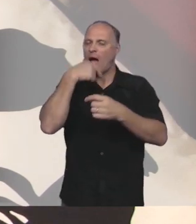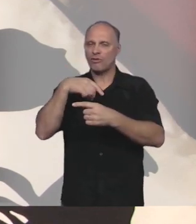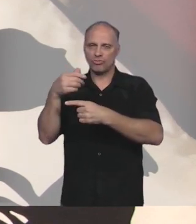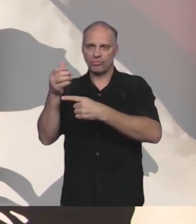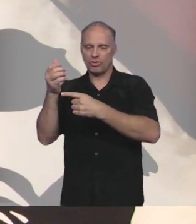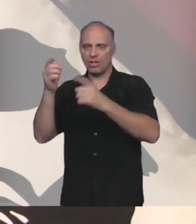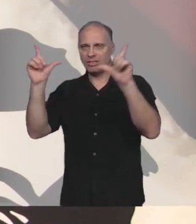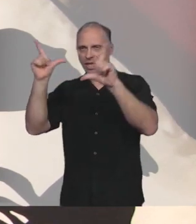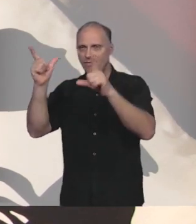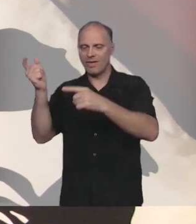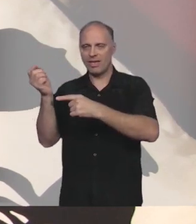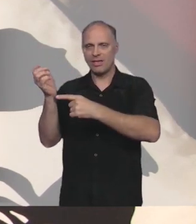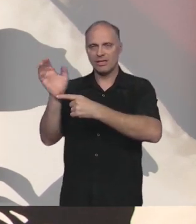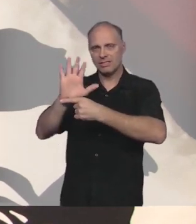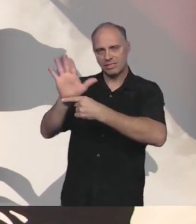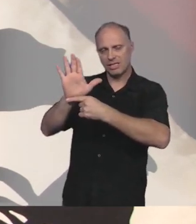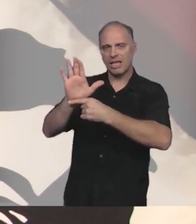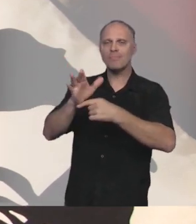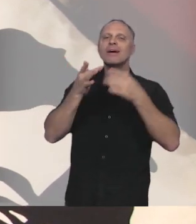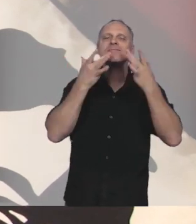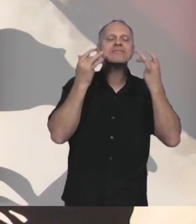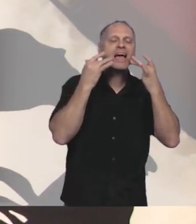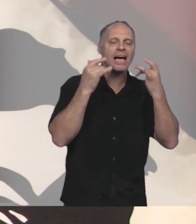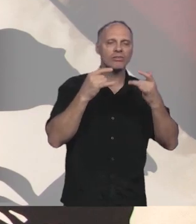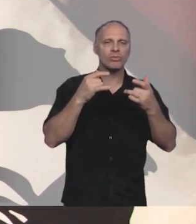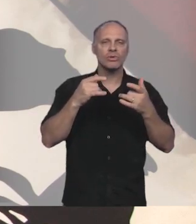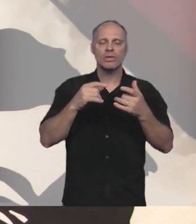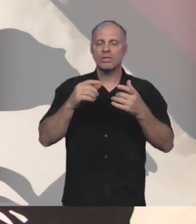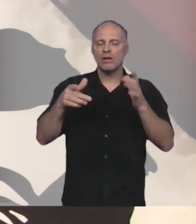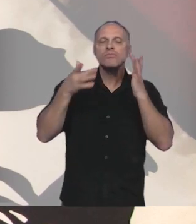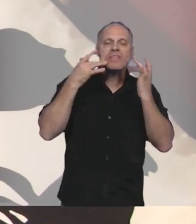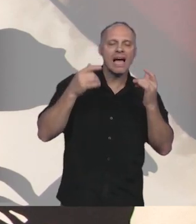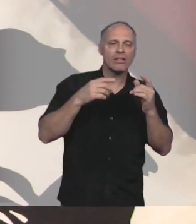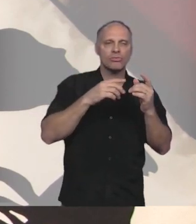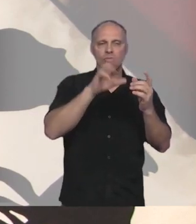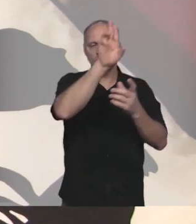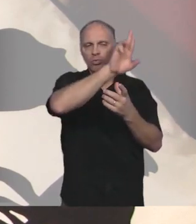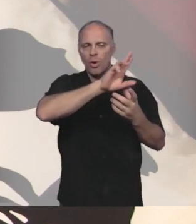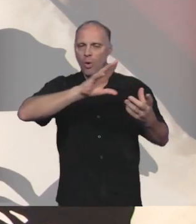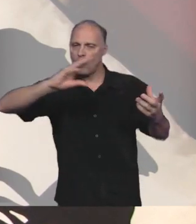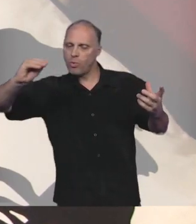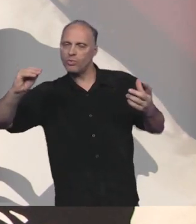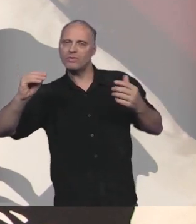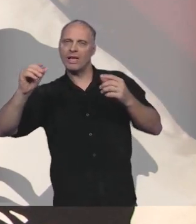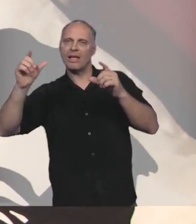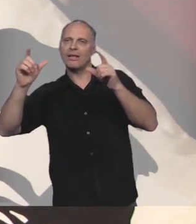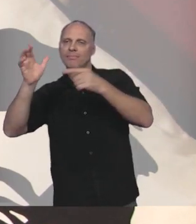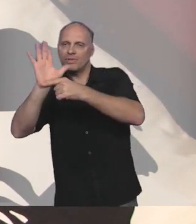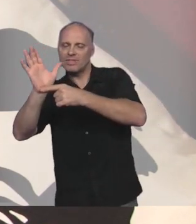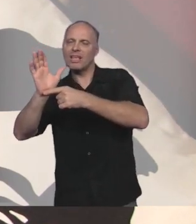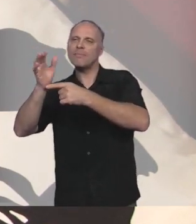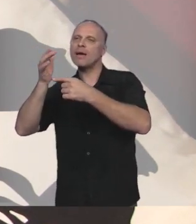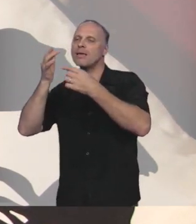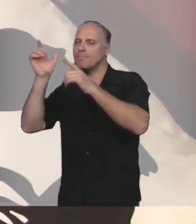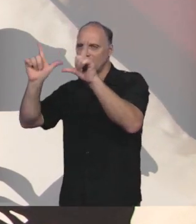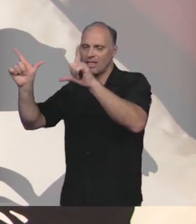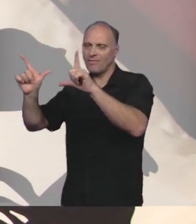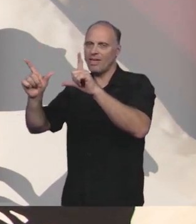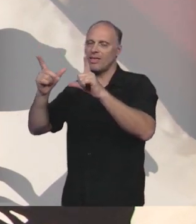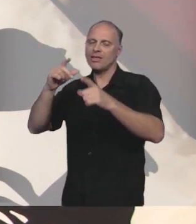teatro de formas animadas, o teatro de rua, o teatro de palco, eles